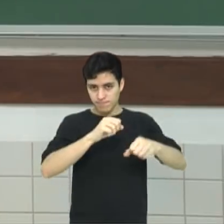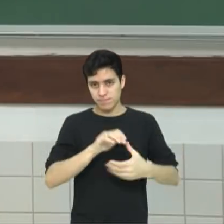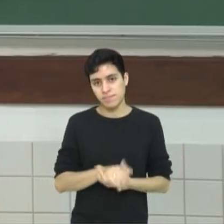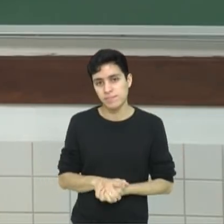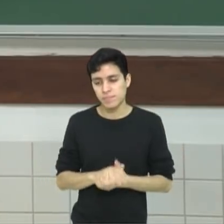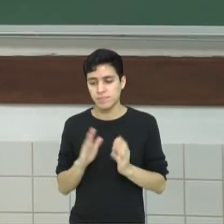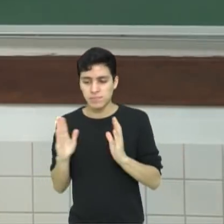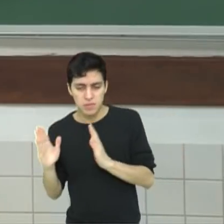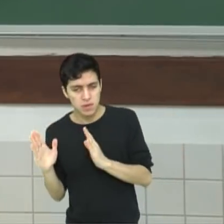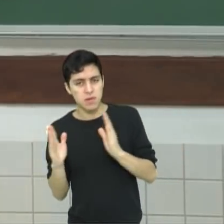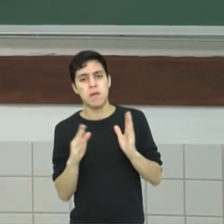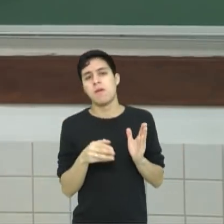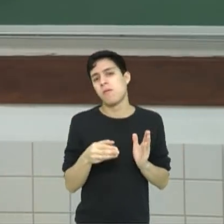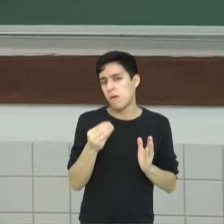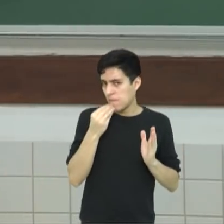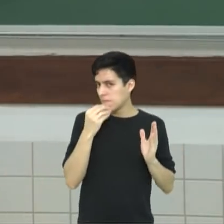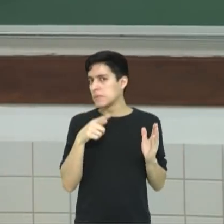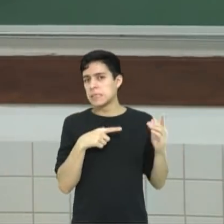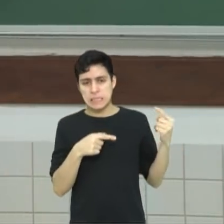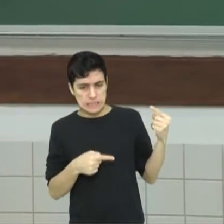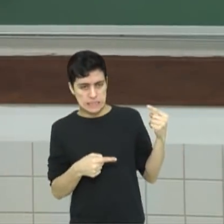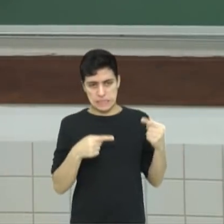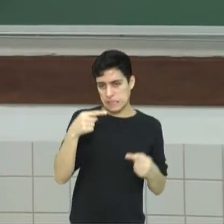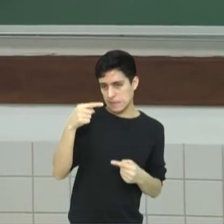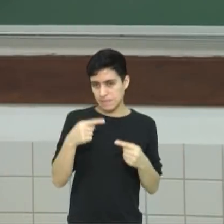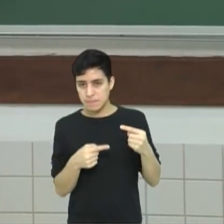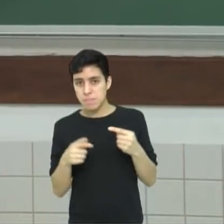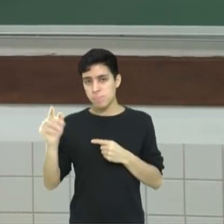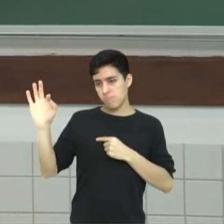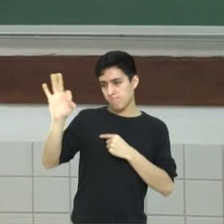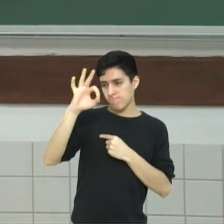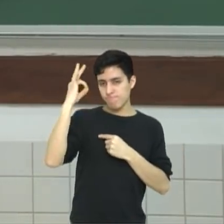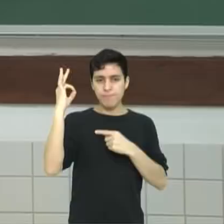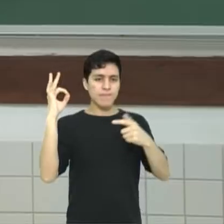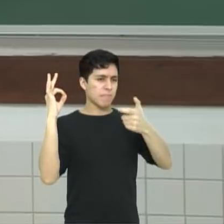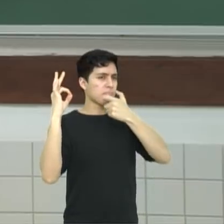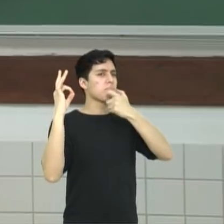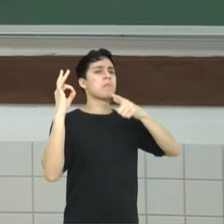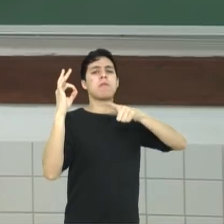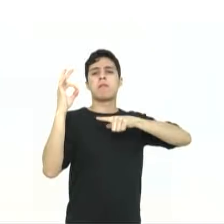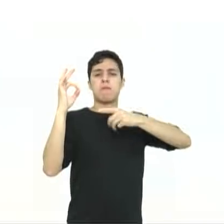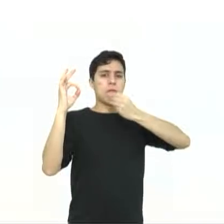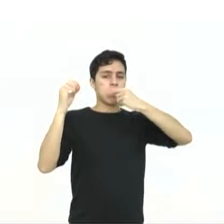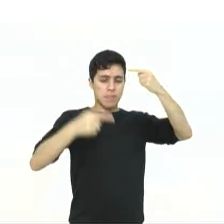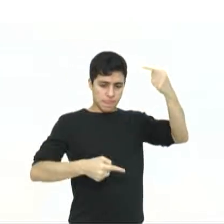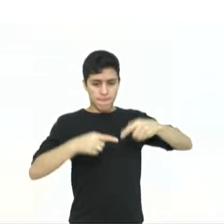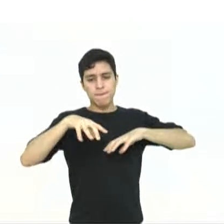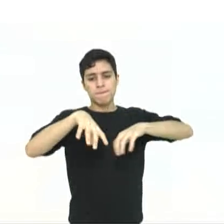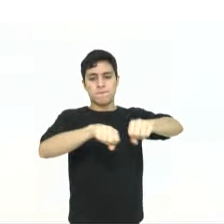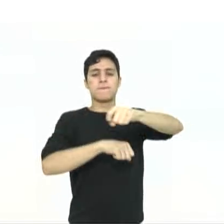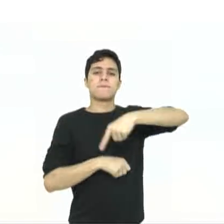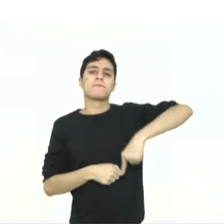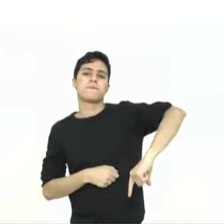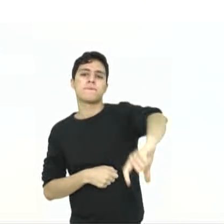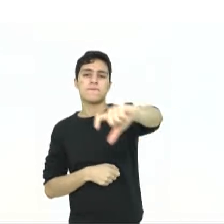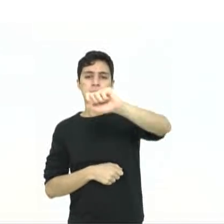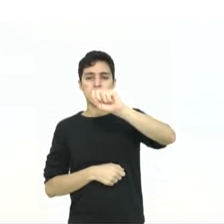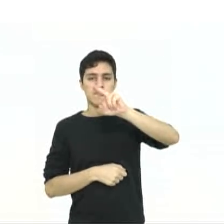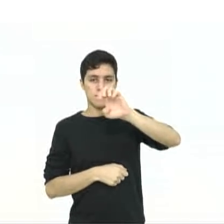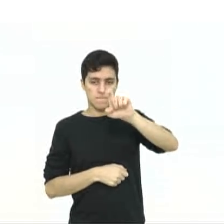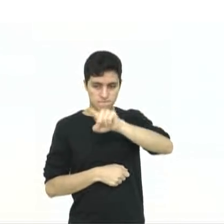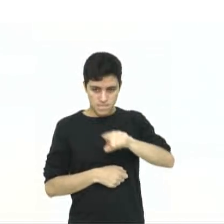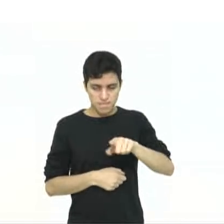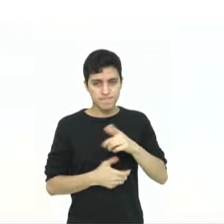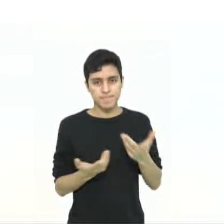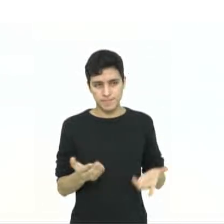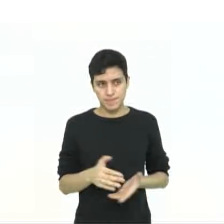que houve uma situação disputa entre a França e a Inglaterra pelo Canal de Suez, na região do Rio Nilo